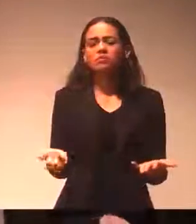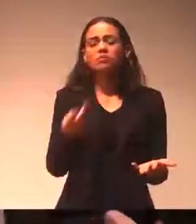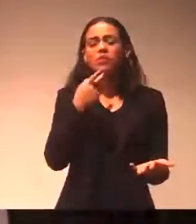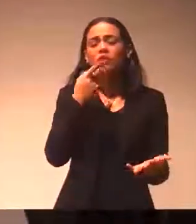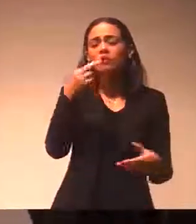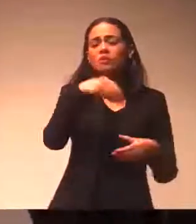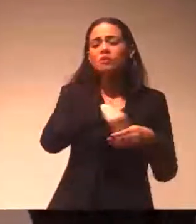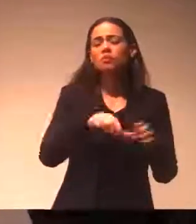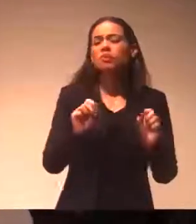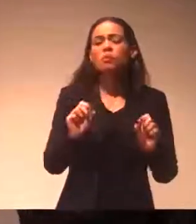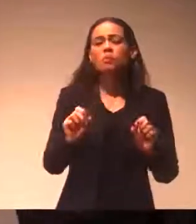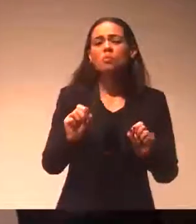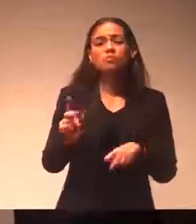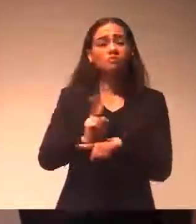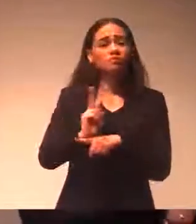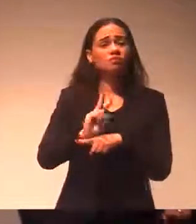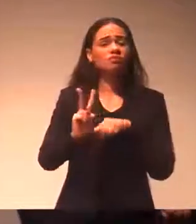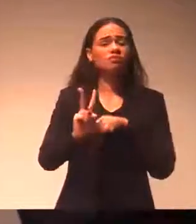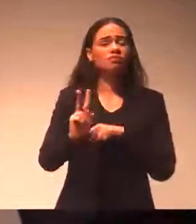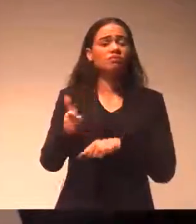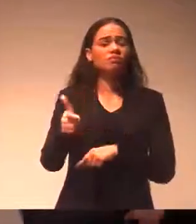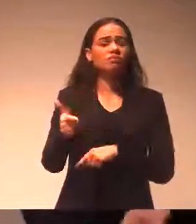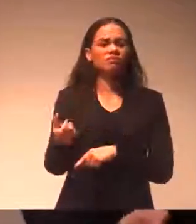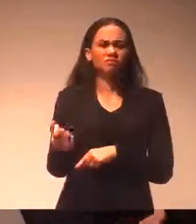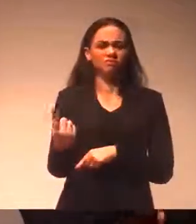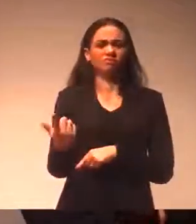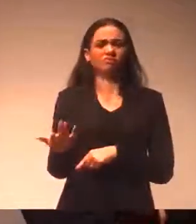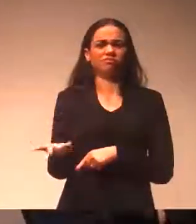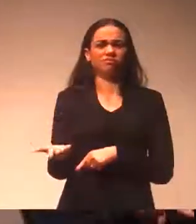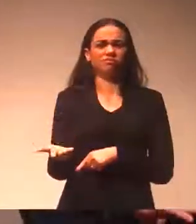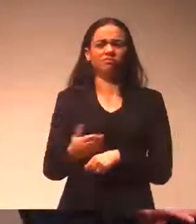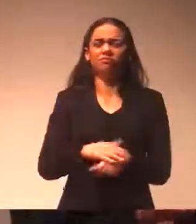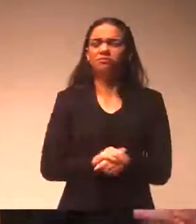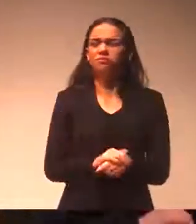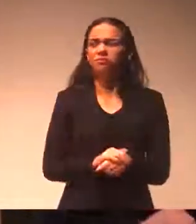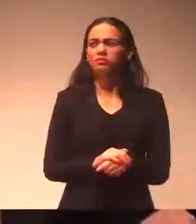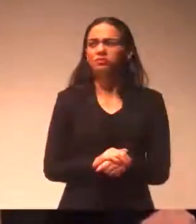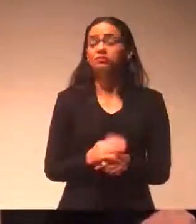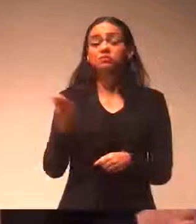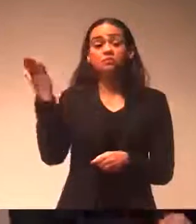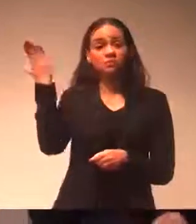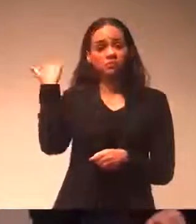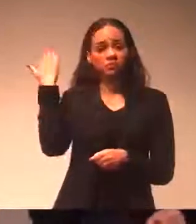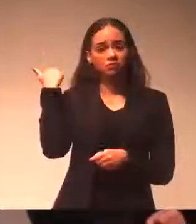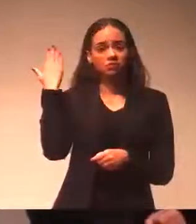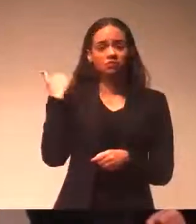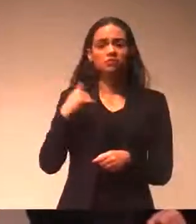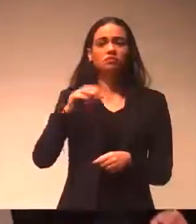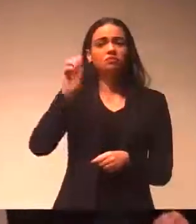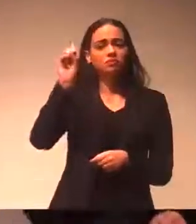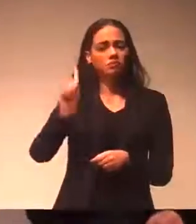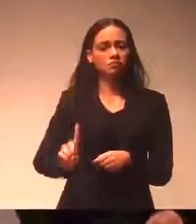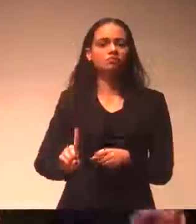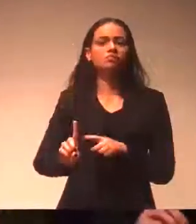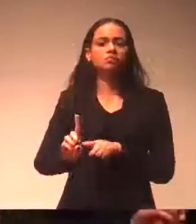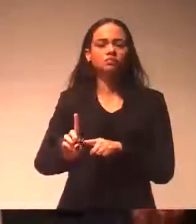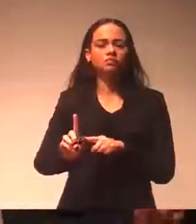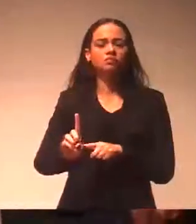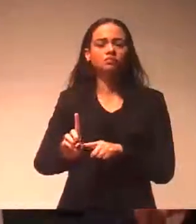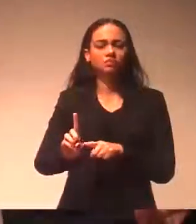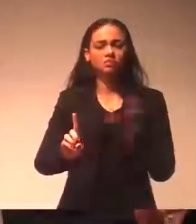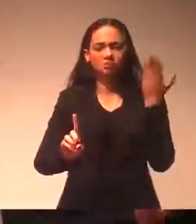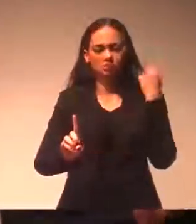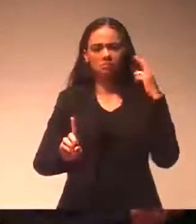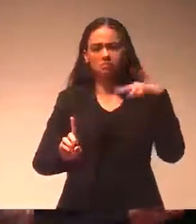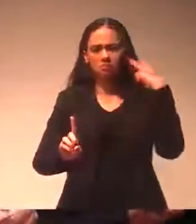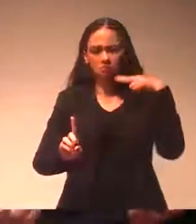nenhum. Vou repetir, um diretor, que foi inclusive vereador na nossa cidade várias vezes, o ex-vereador Israel Viel, falou que